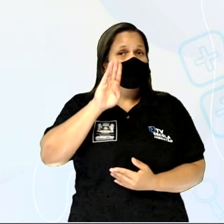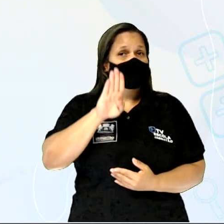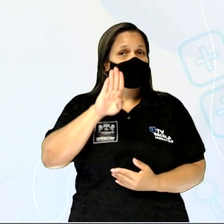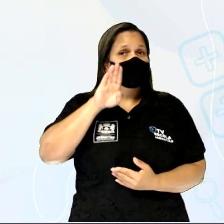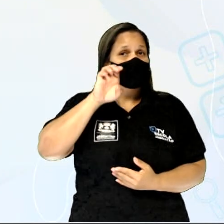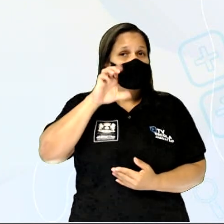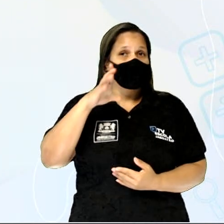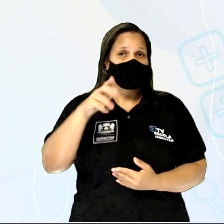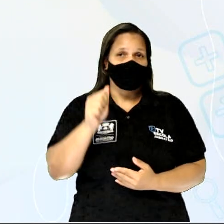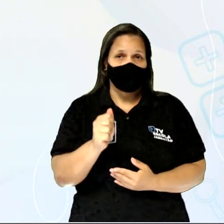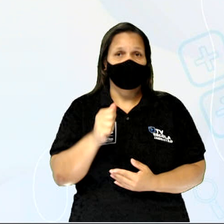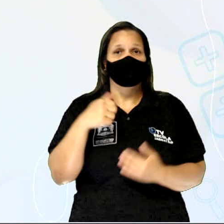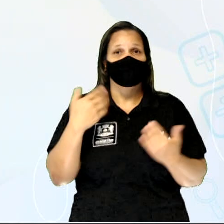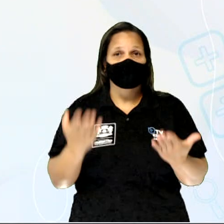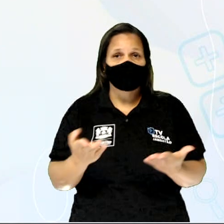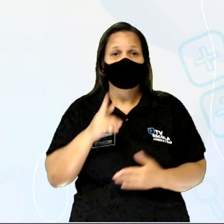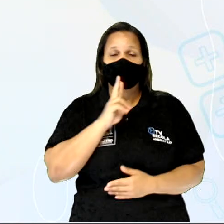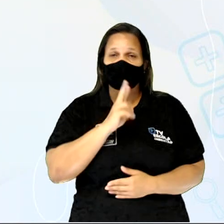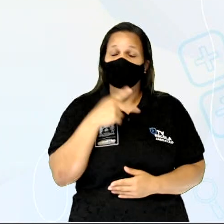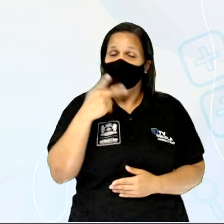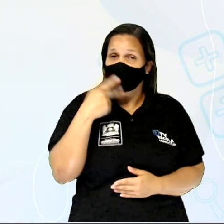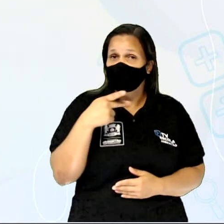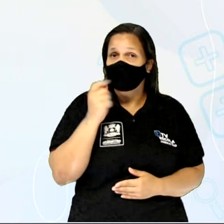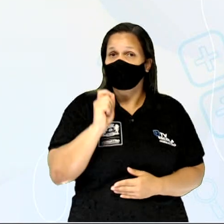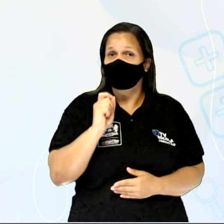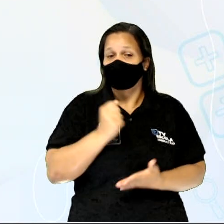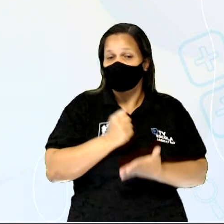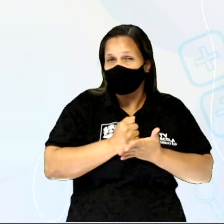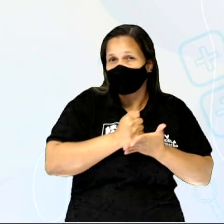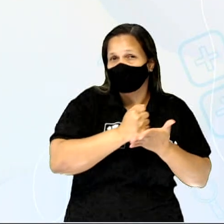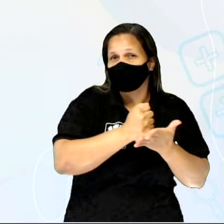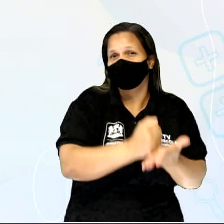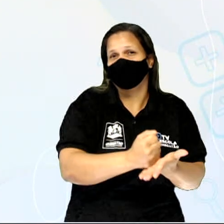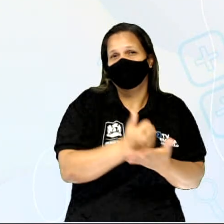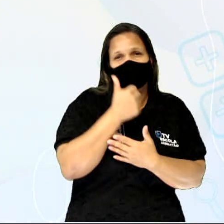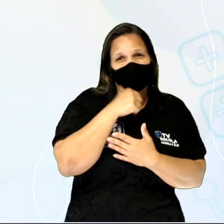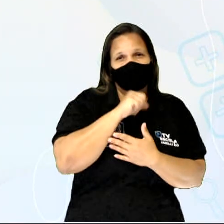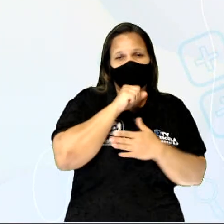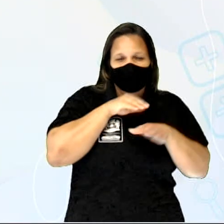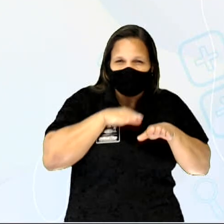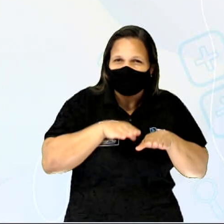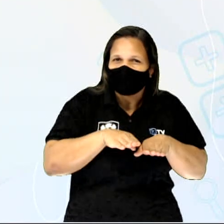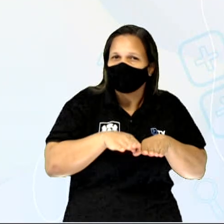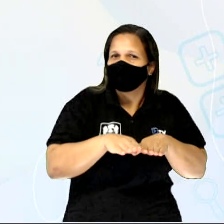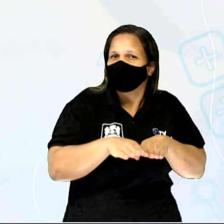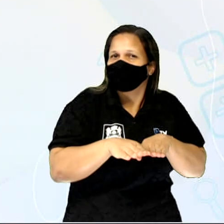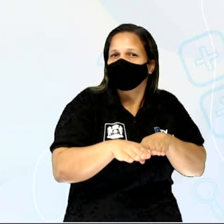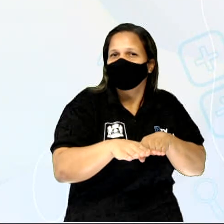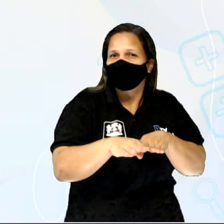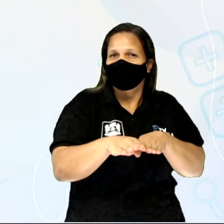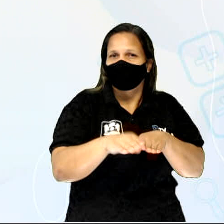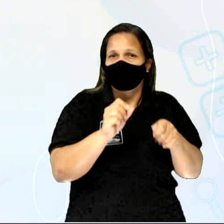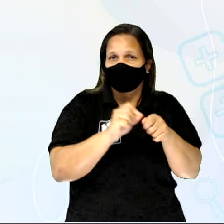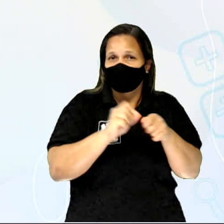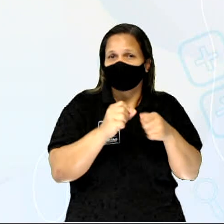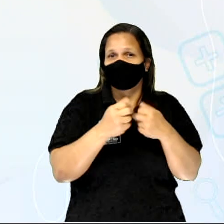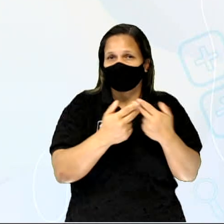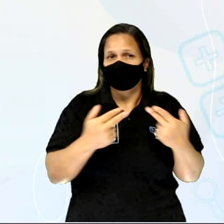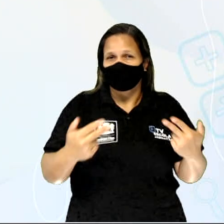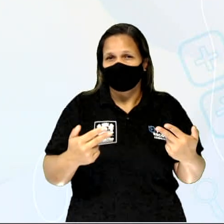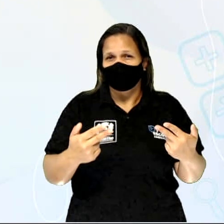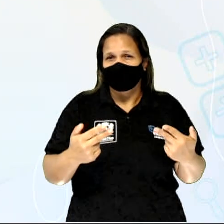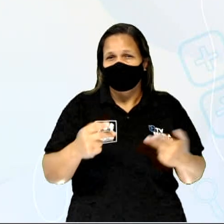o final de semana ajudando a sua mãe que a costureira a organizar os seus materiais mas na hora de saber quantos